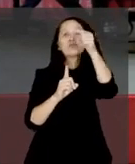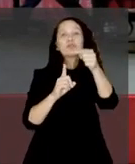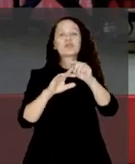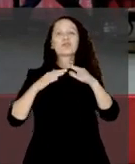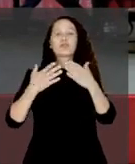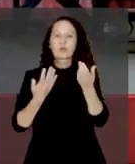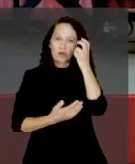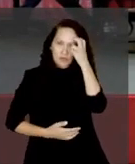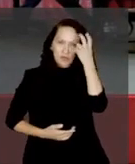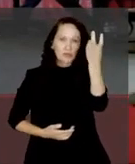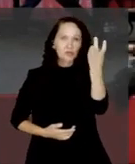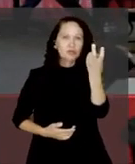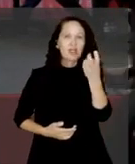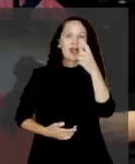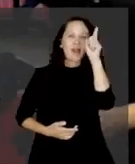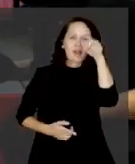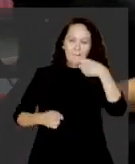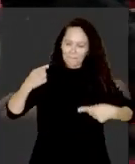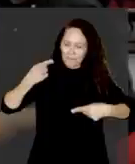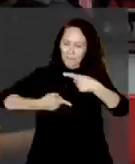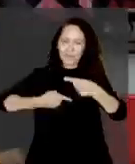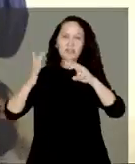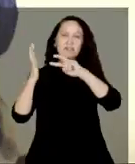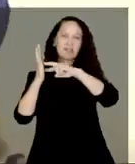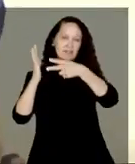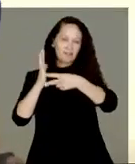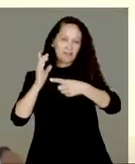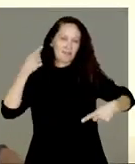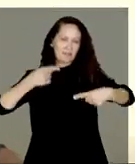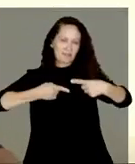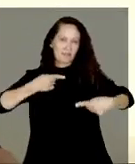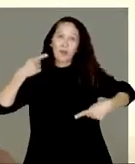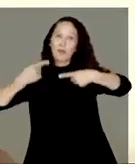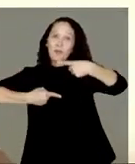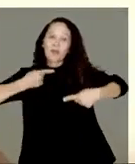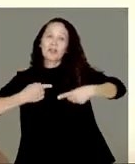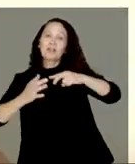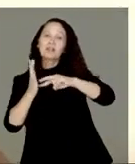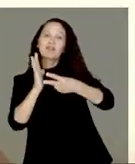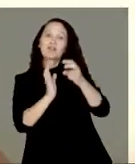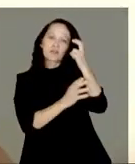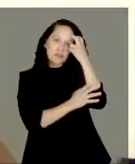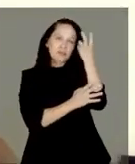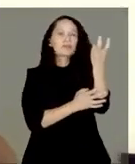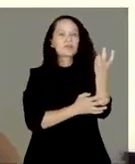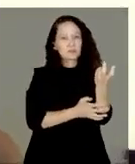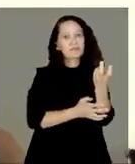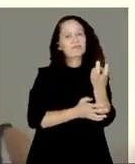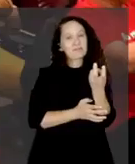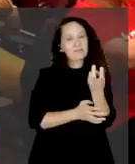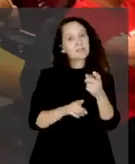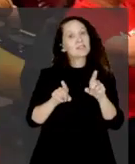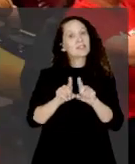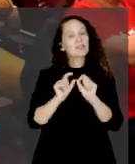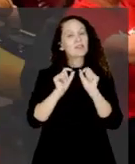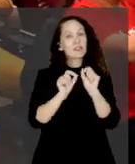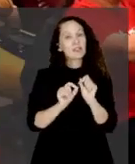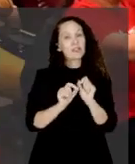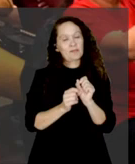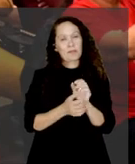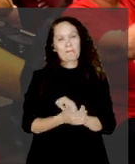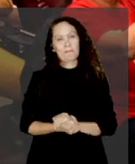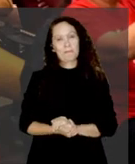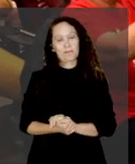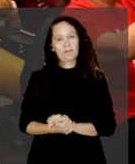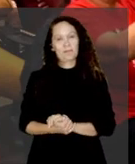depois eles podem falar isso, mas esse filme está, entre aspas, censurado já há alguns anos.